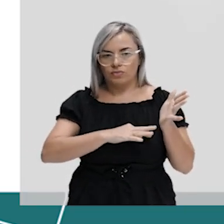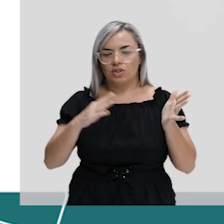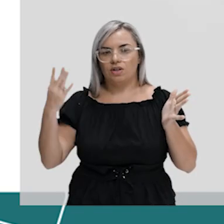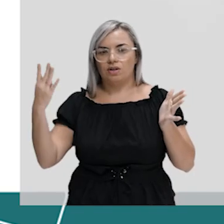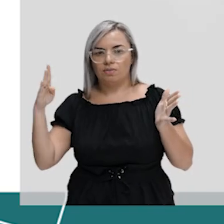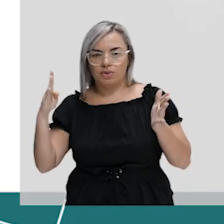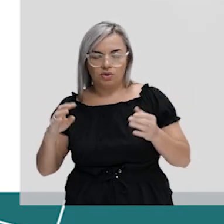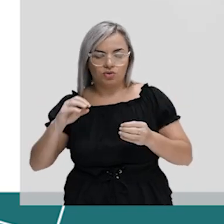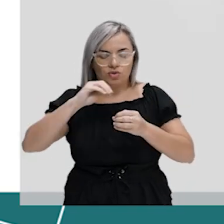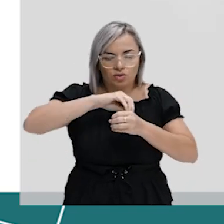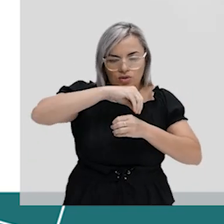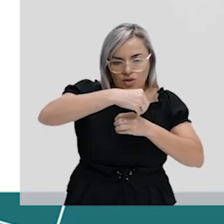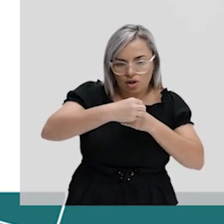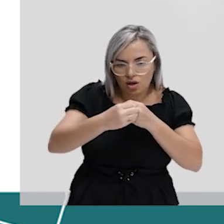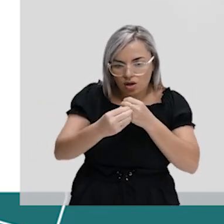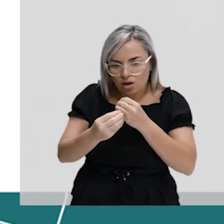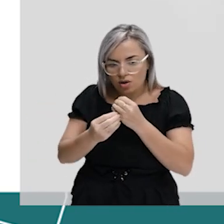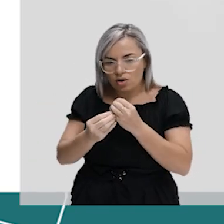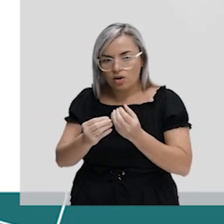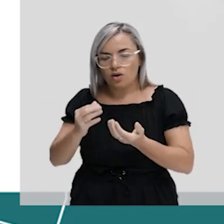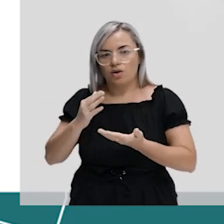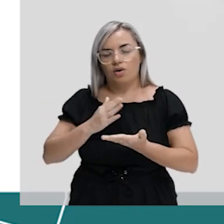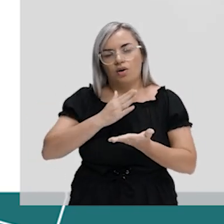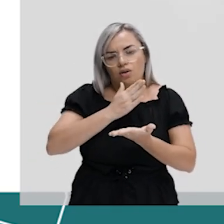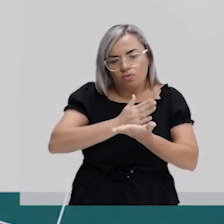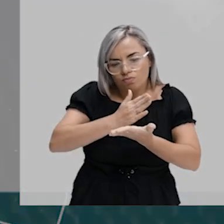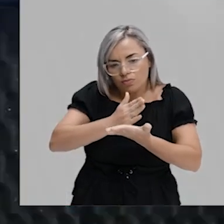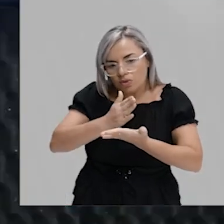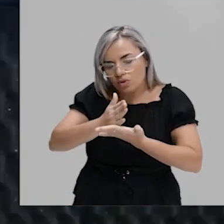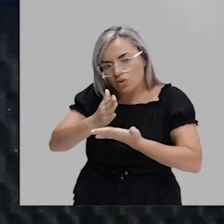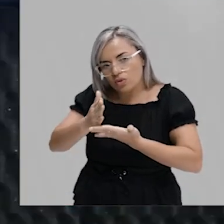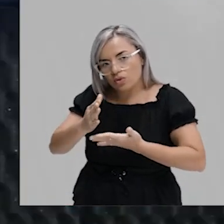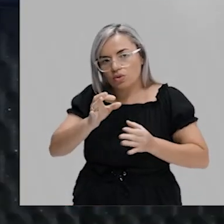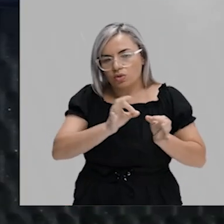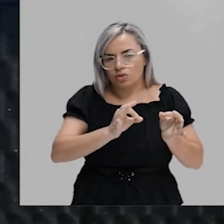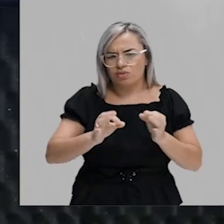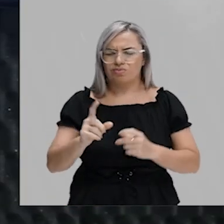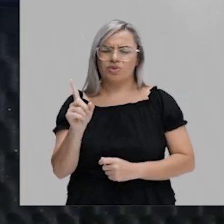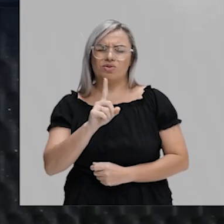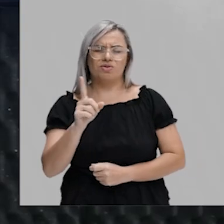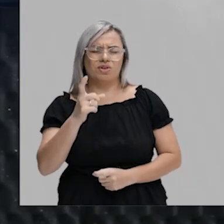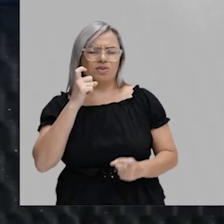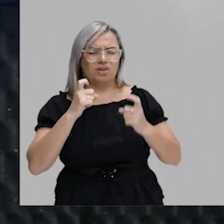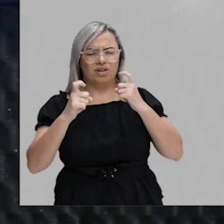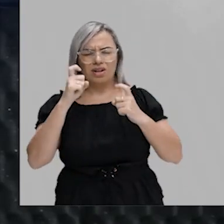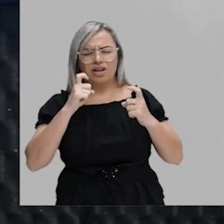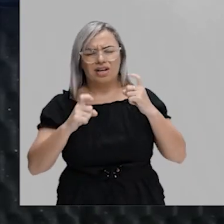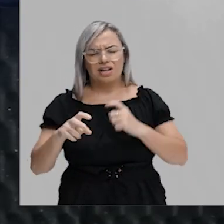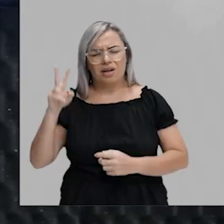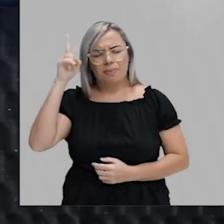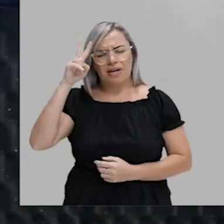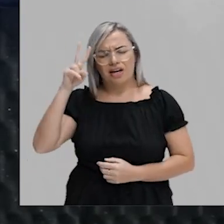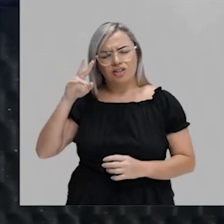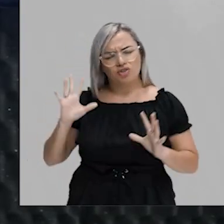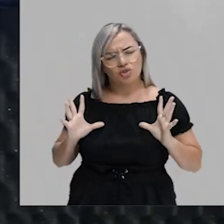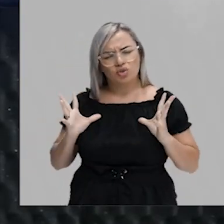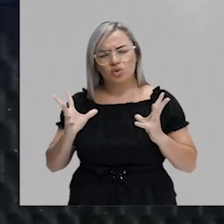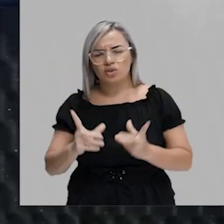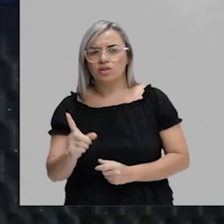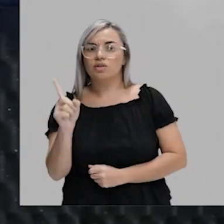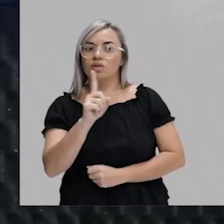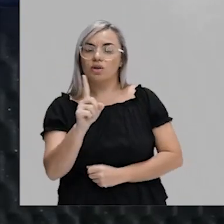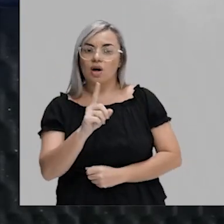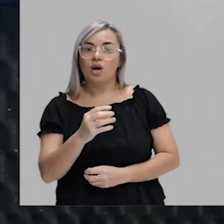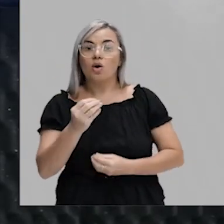falar de algumas etapas, mas não fique preocupado não, você não é obrigado a lembrar de todas elas. Mas eu quero que vocês